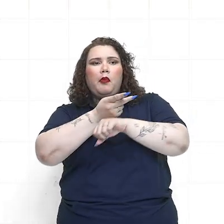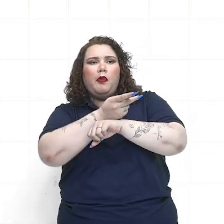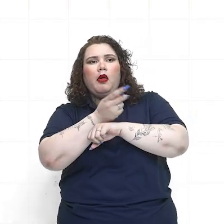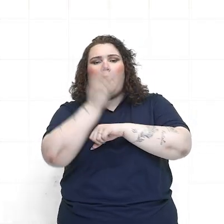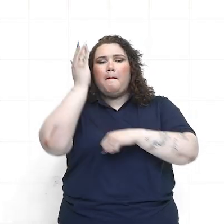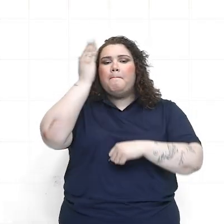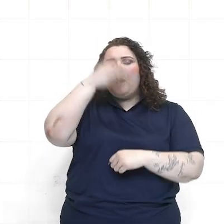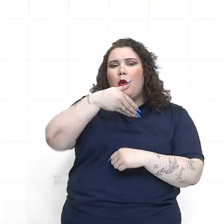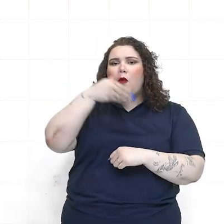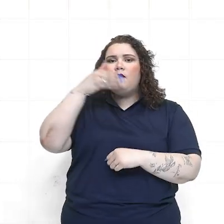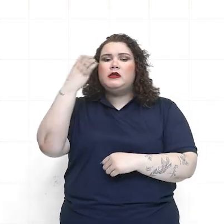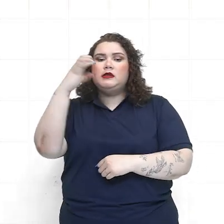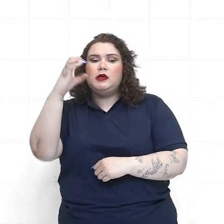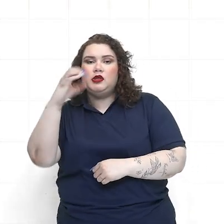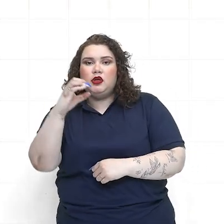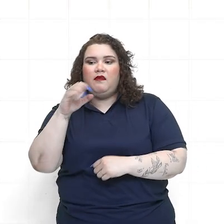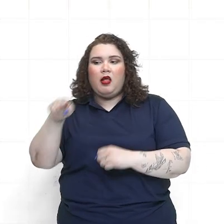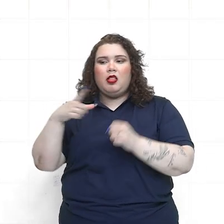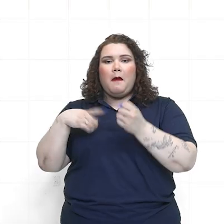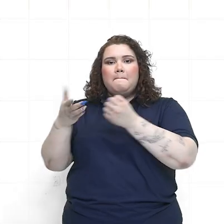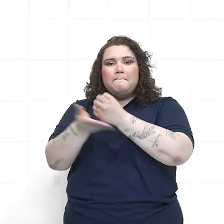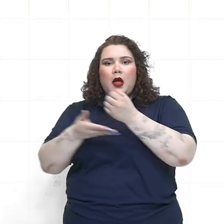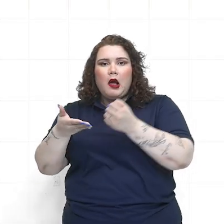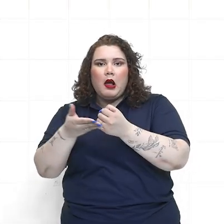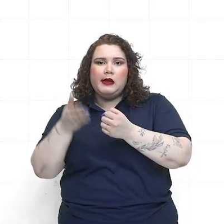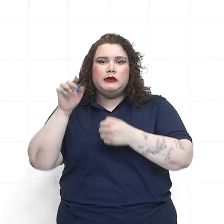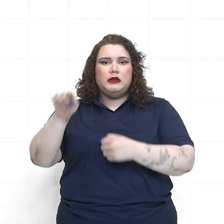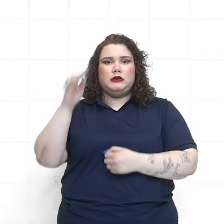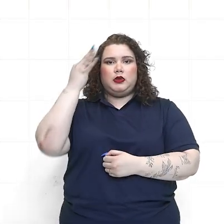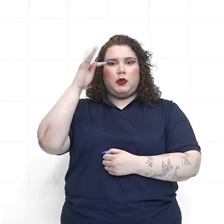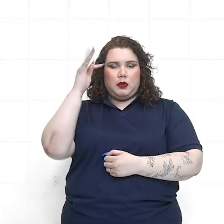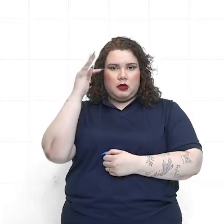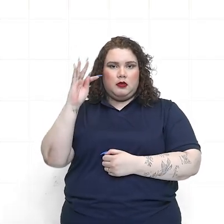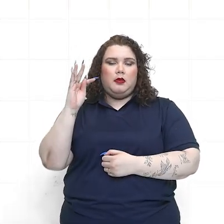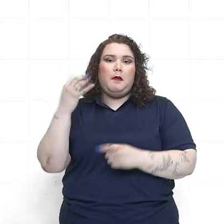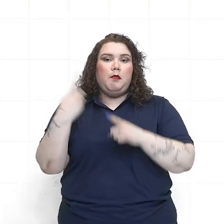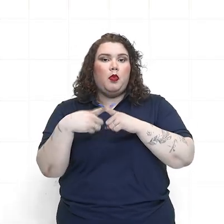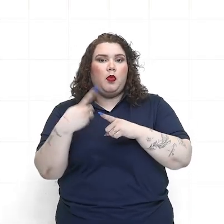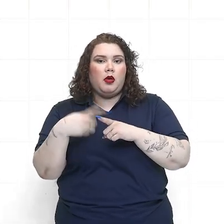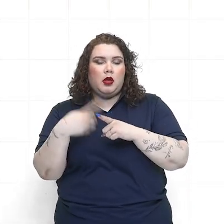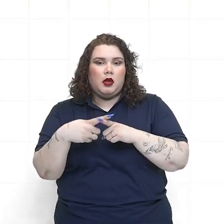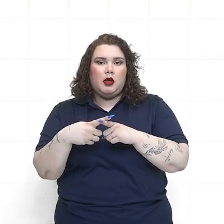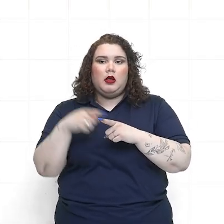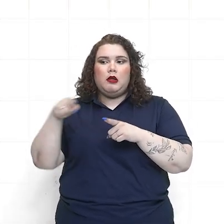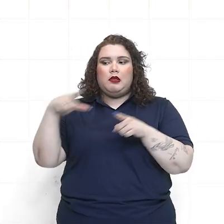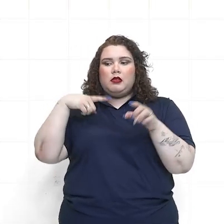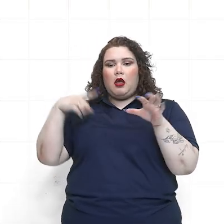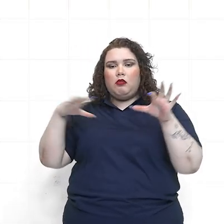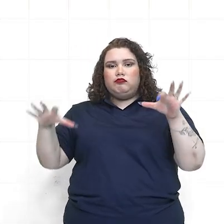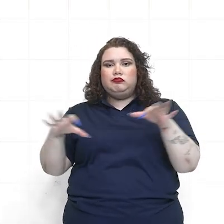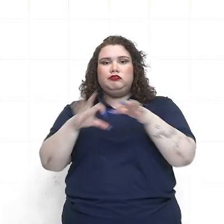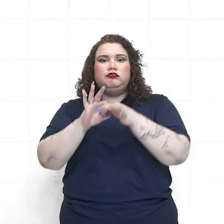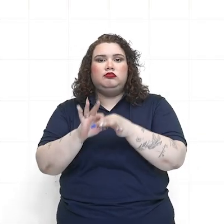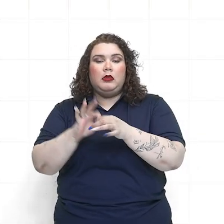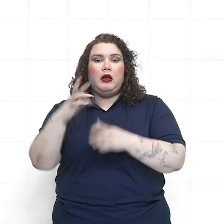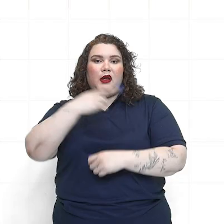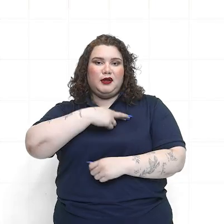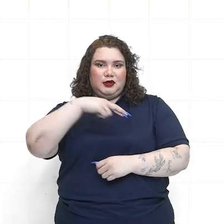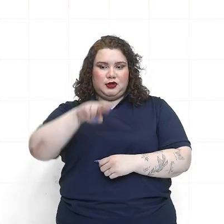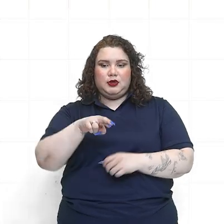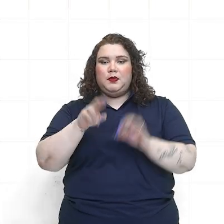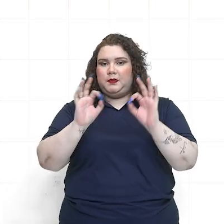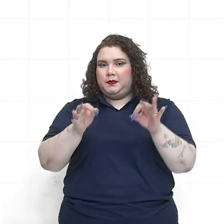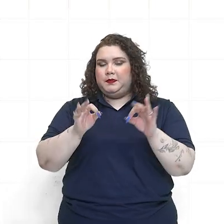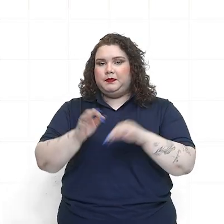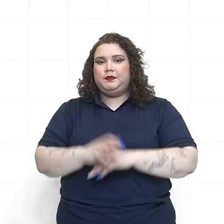comprovações científicas para questionar tal teoria, mesmo porque ela está muito ali ligada, então, à religião, não é